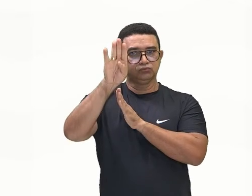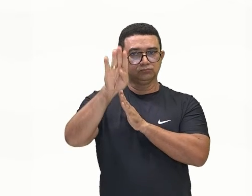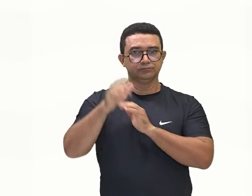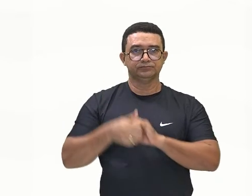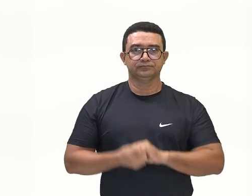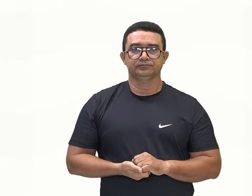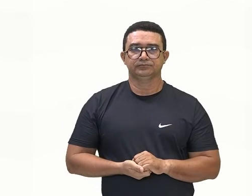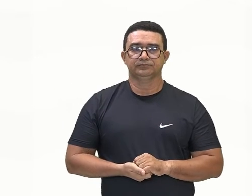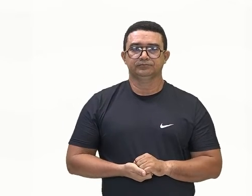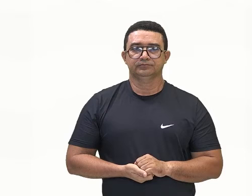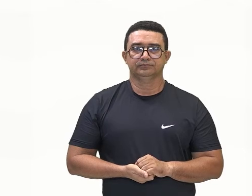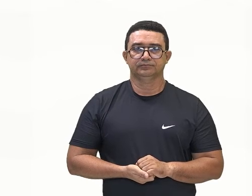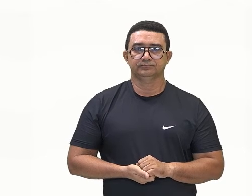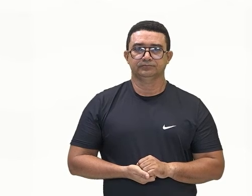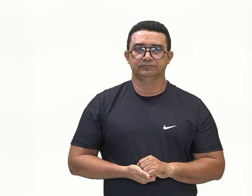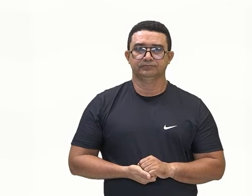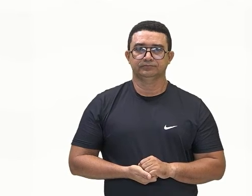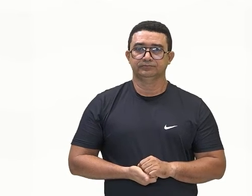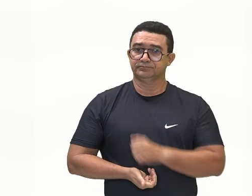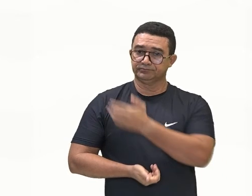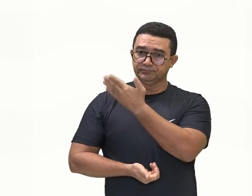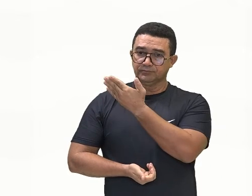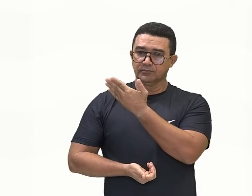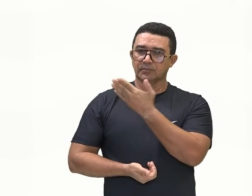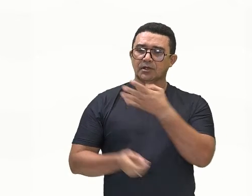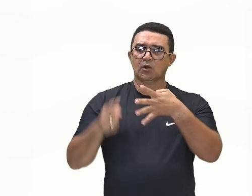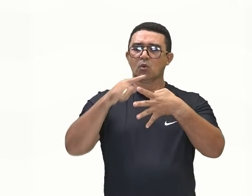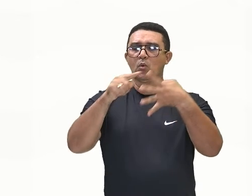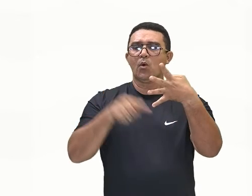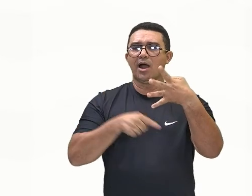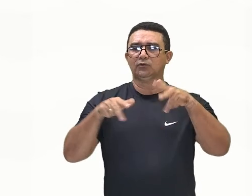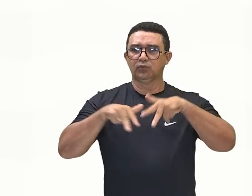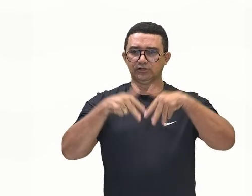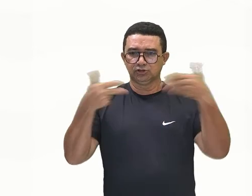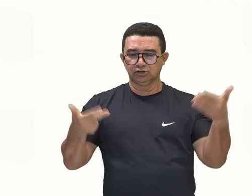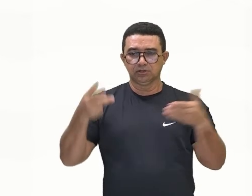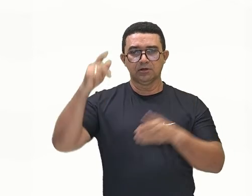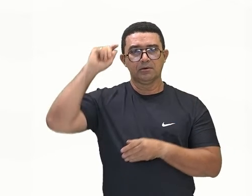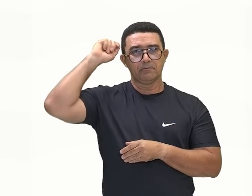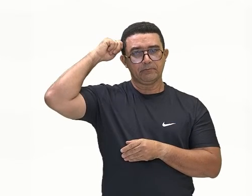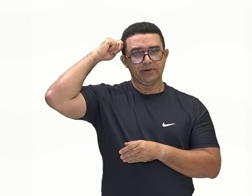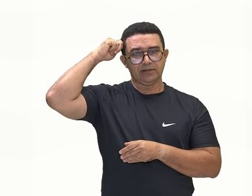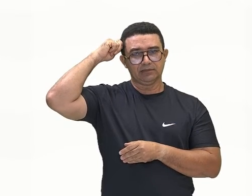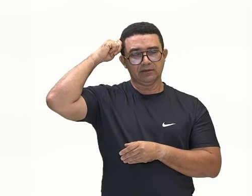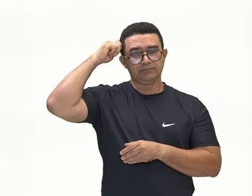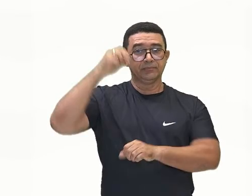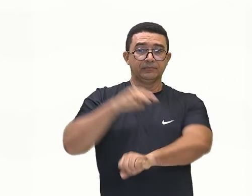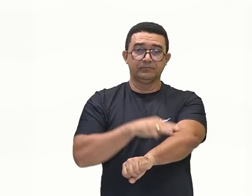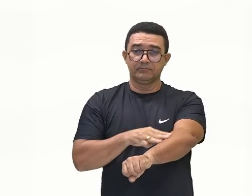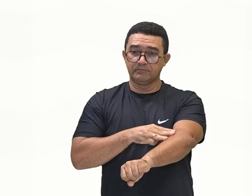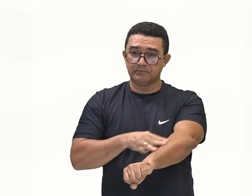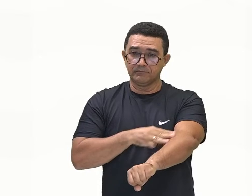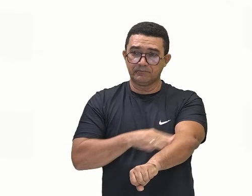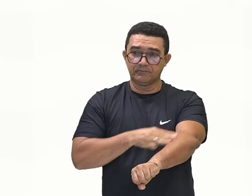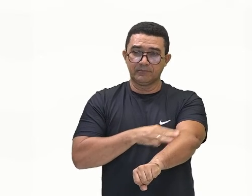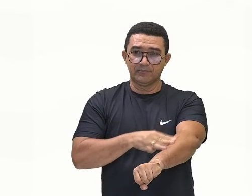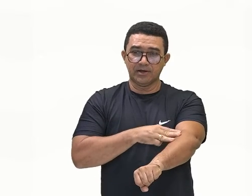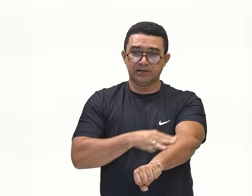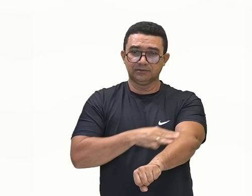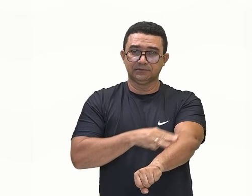Aqui a gente vê mais uma vez essas 4 etnias principais, preta em azul, parda em vermelho,